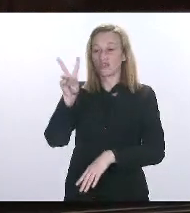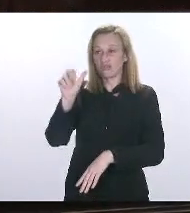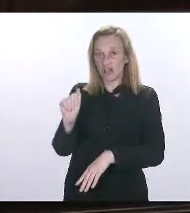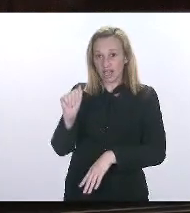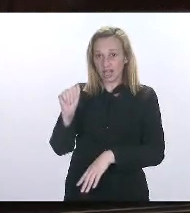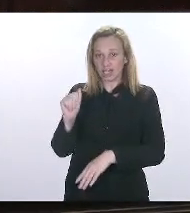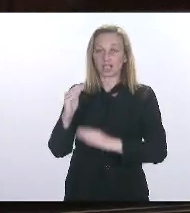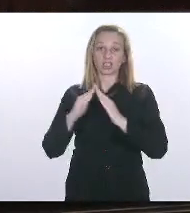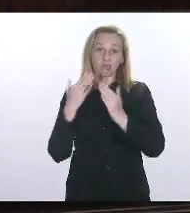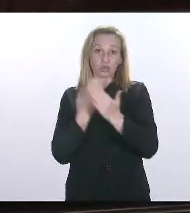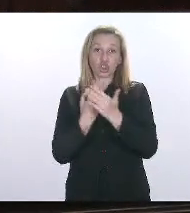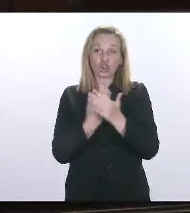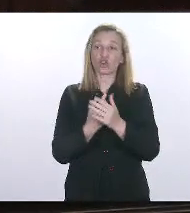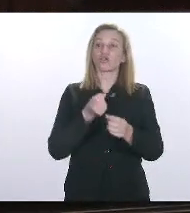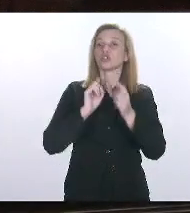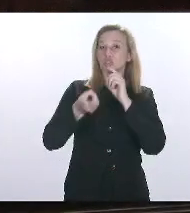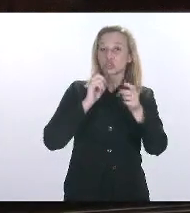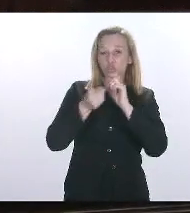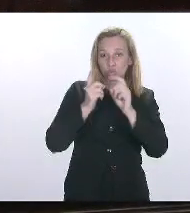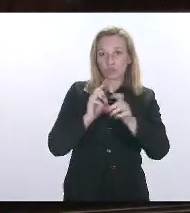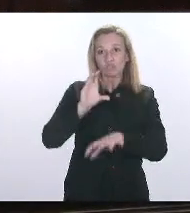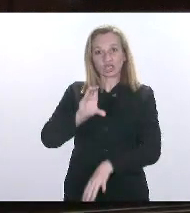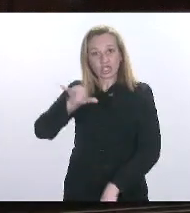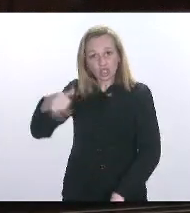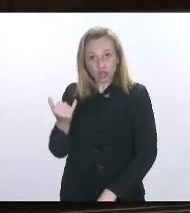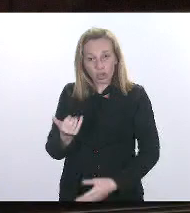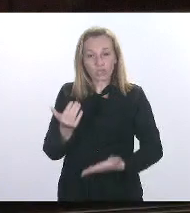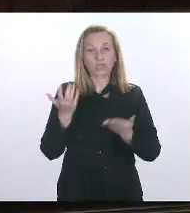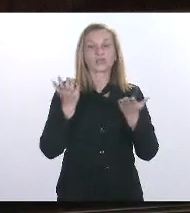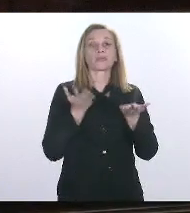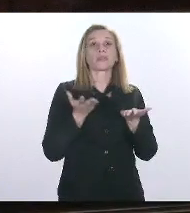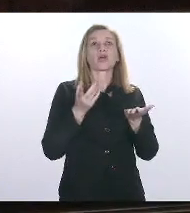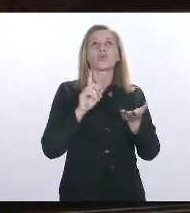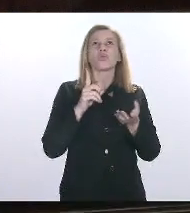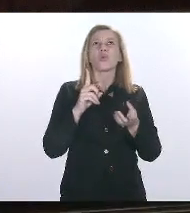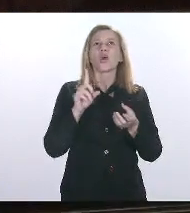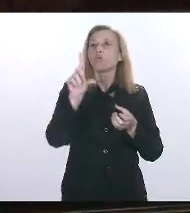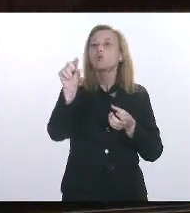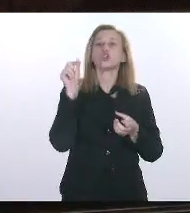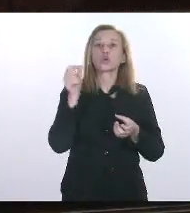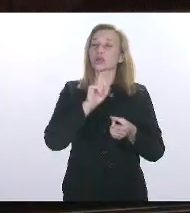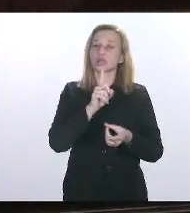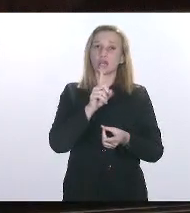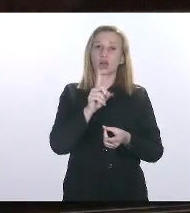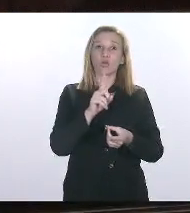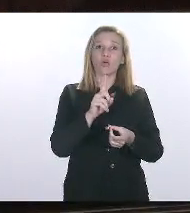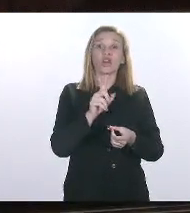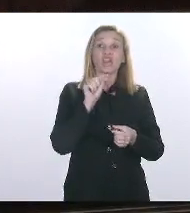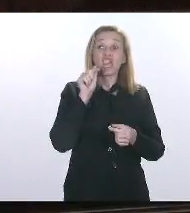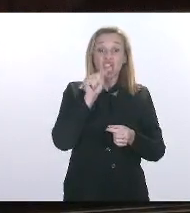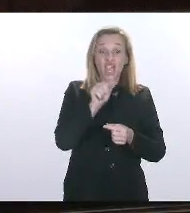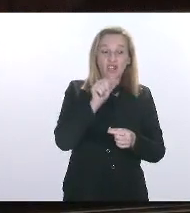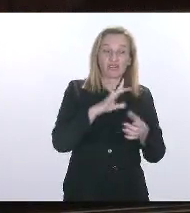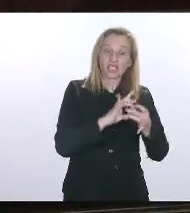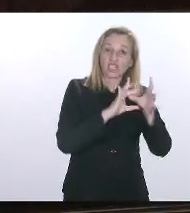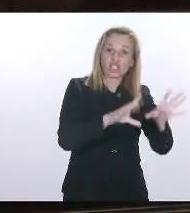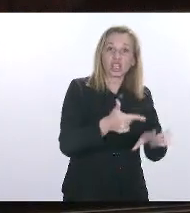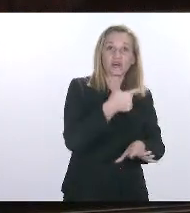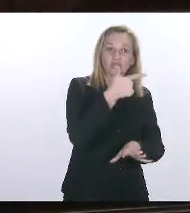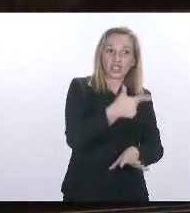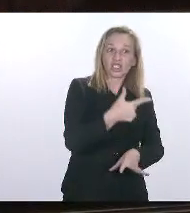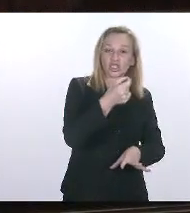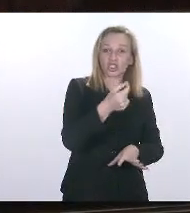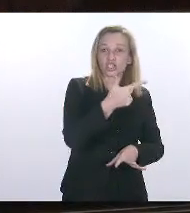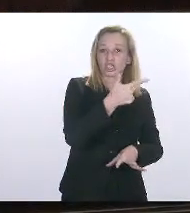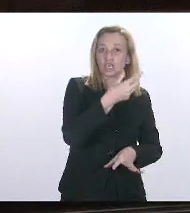foi uma discussão árdua na CCJ, inclusive, não é nenhum privilégio não, isso é óbvio, porque ele vai deixar outros 20,